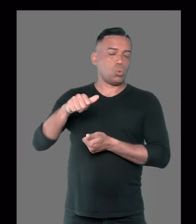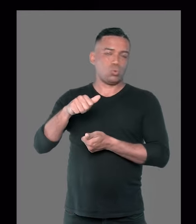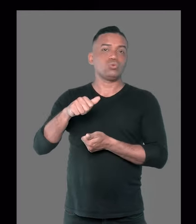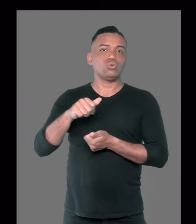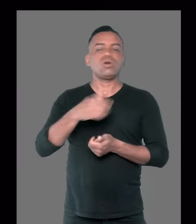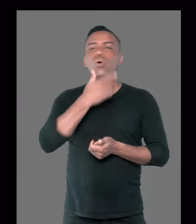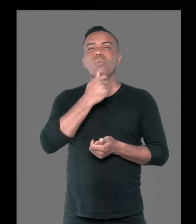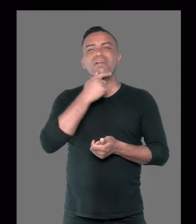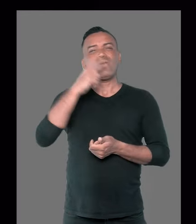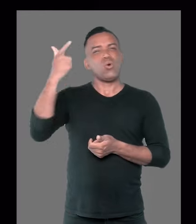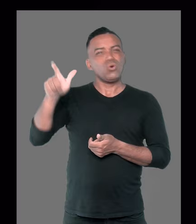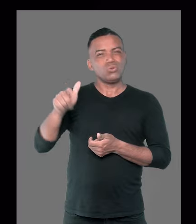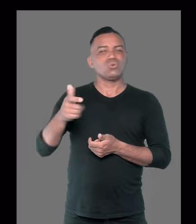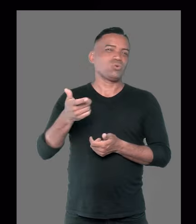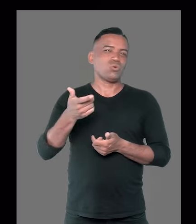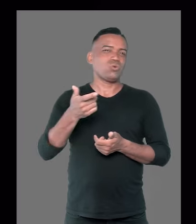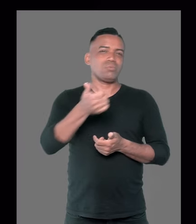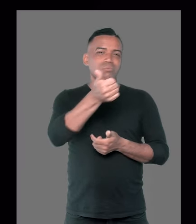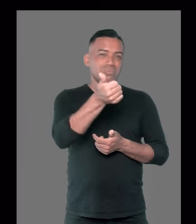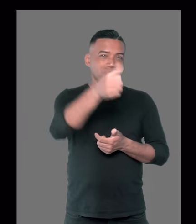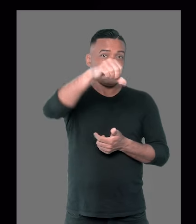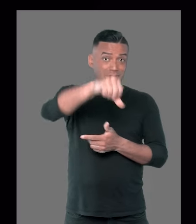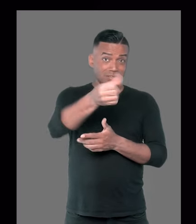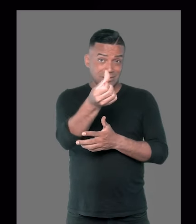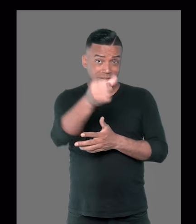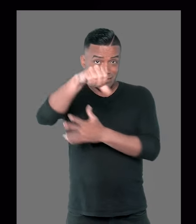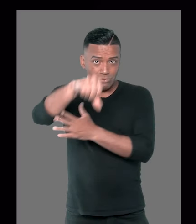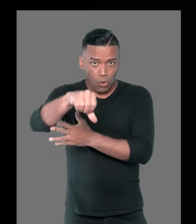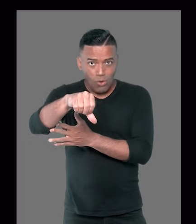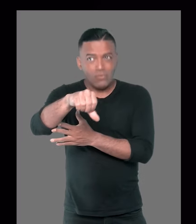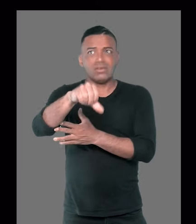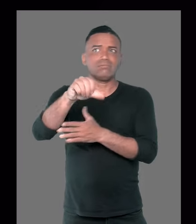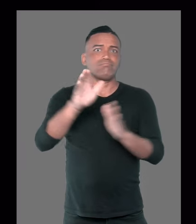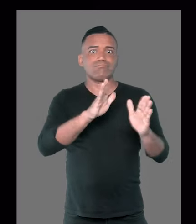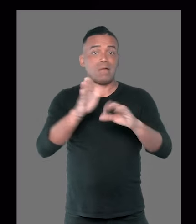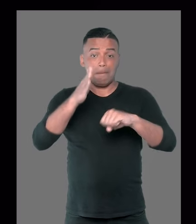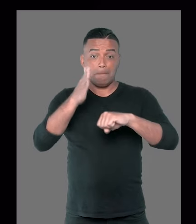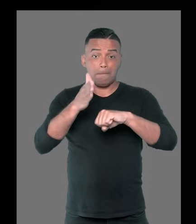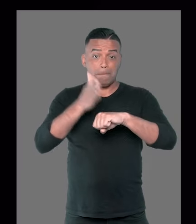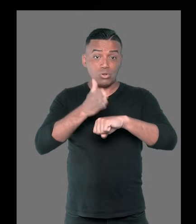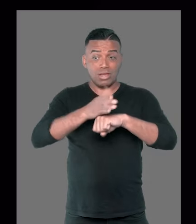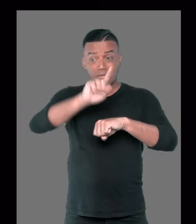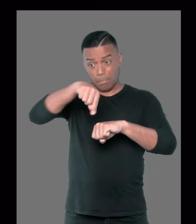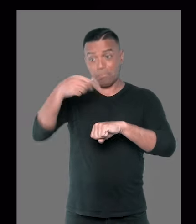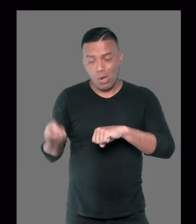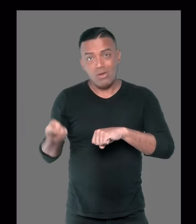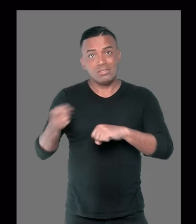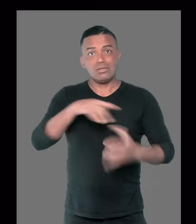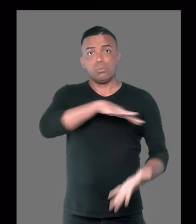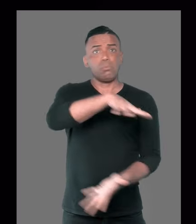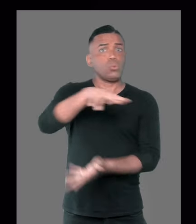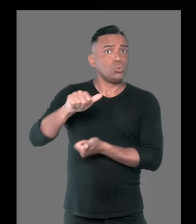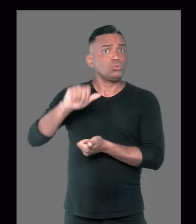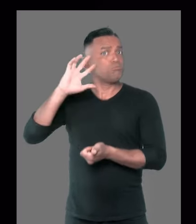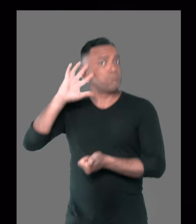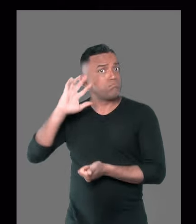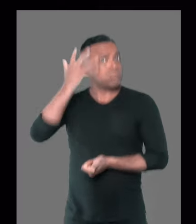79 na condição pós-moderna que o mundo do jeito que ele tava começando a